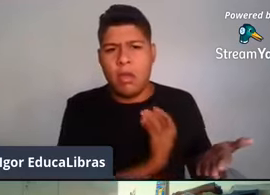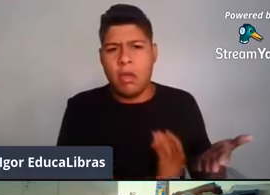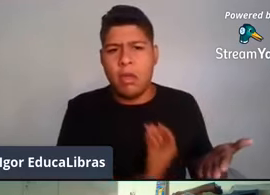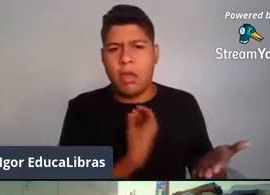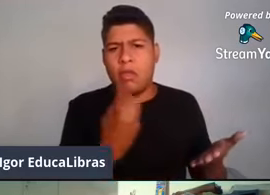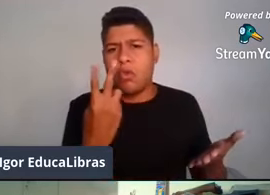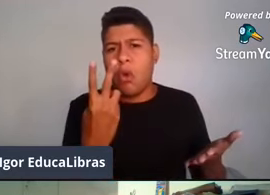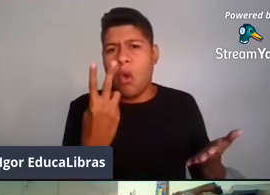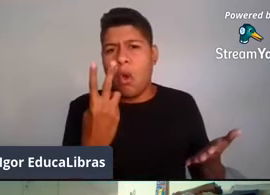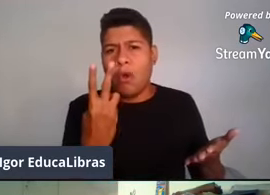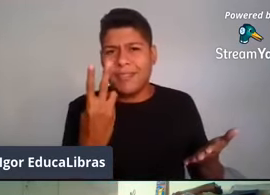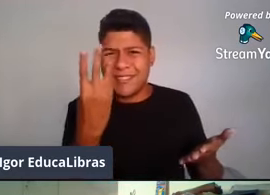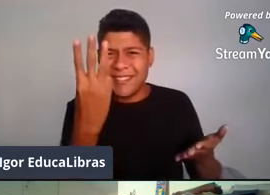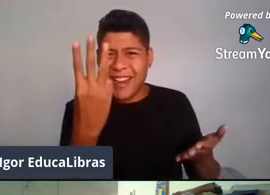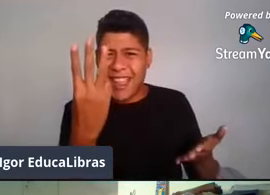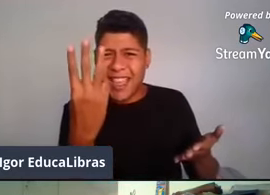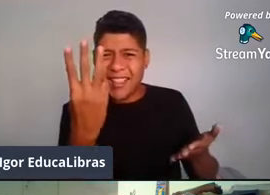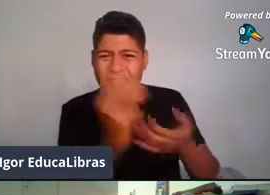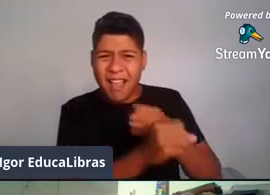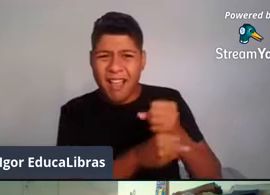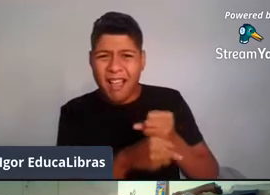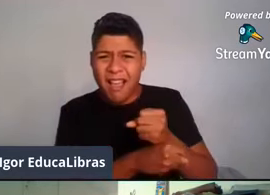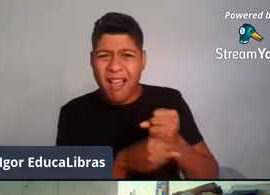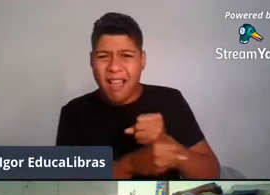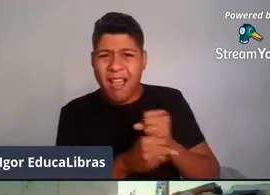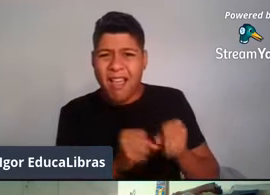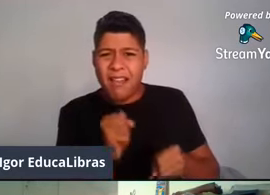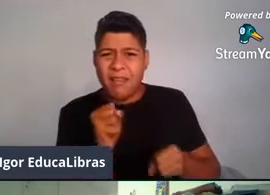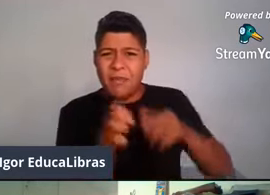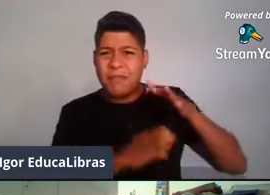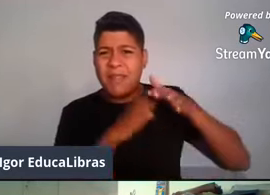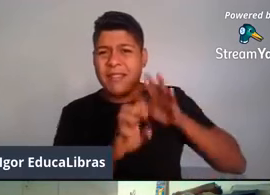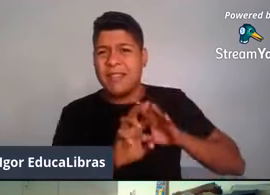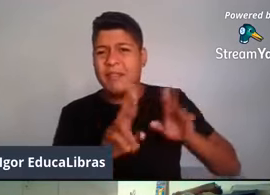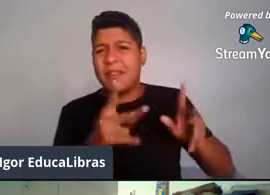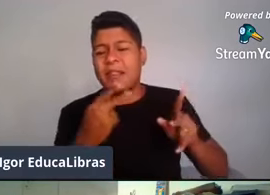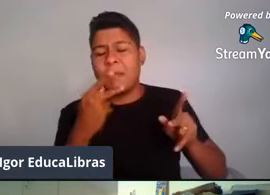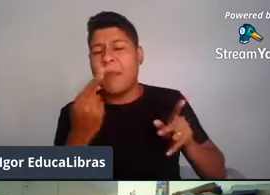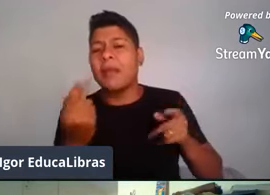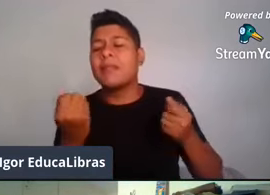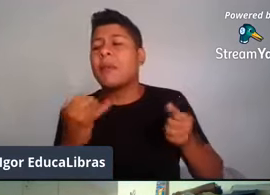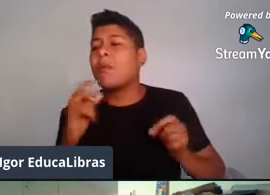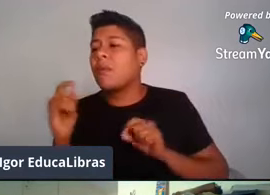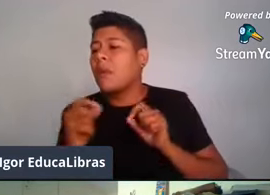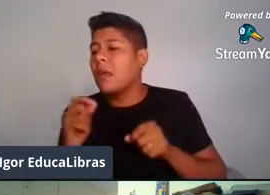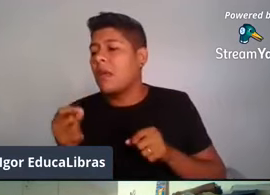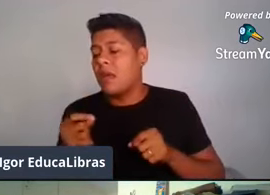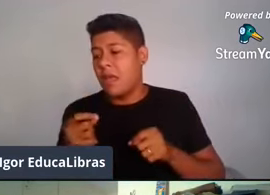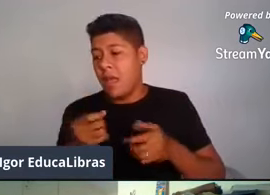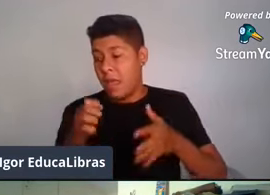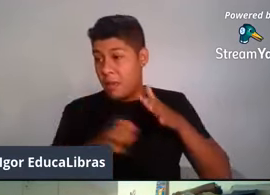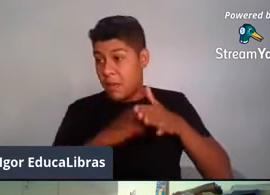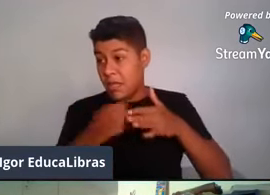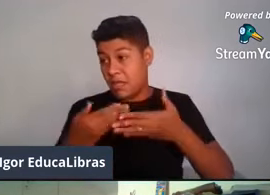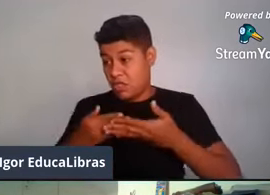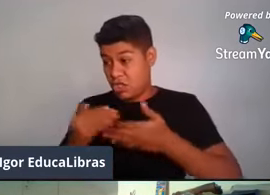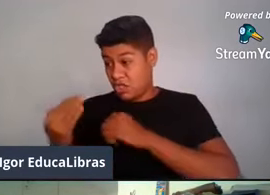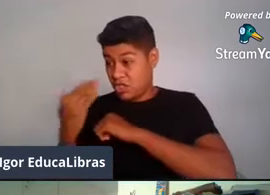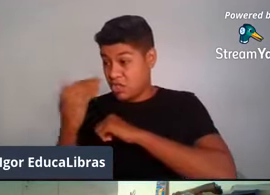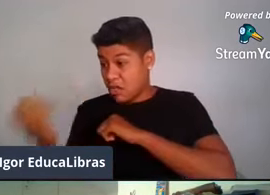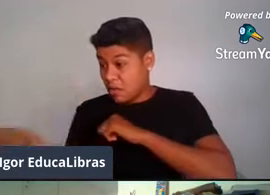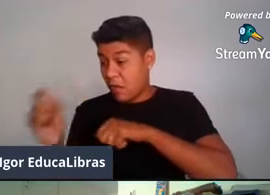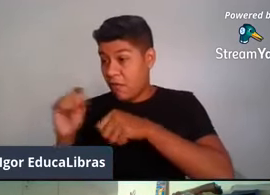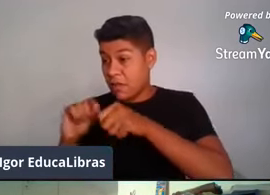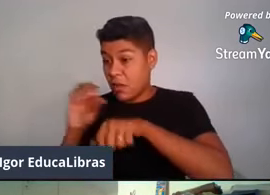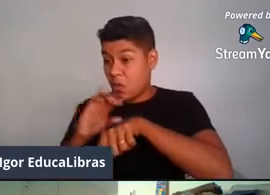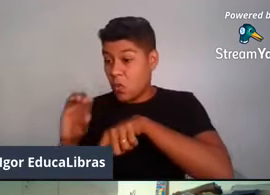3 registros em carteira, né, em empresas diferentes, mas ele dizia, olha, a empresa me contratou, mandou eu fazer um curso,